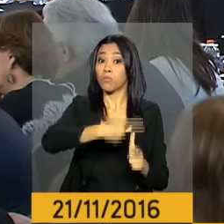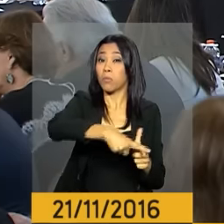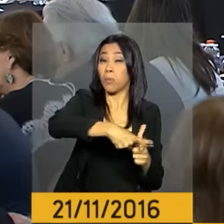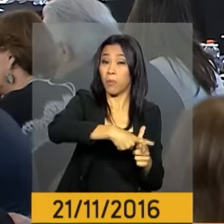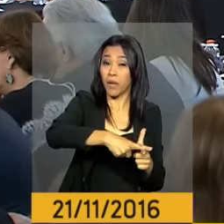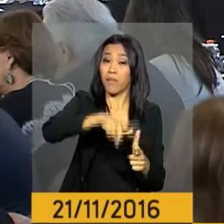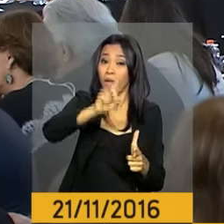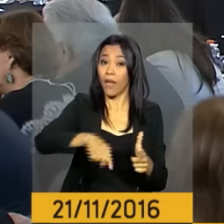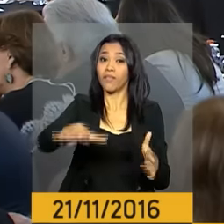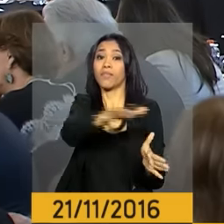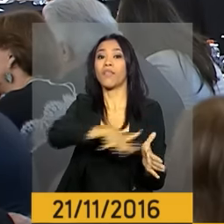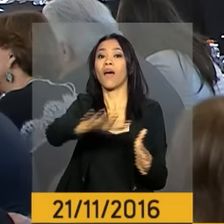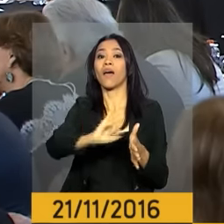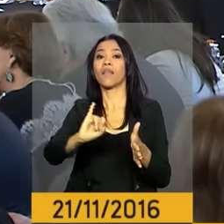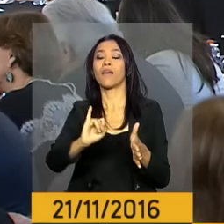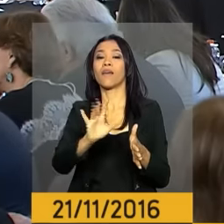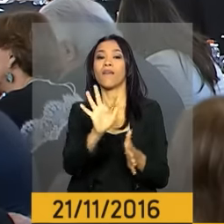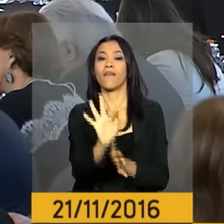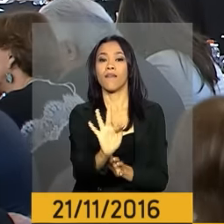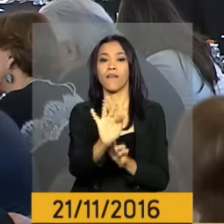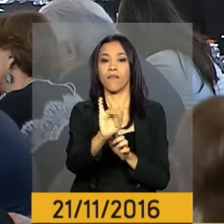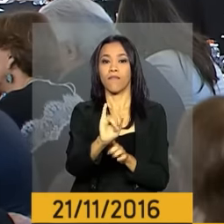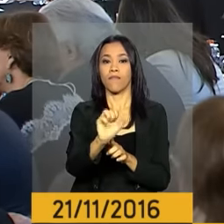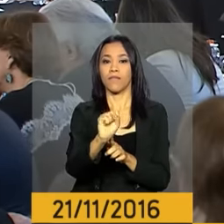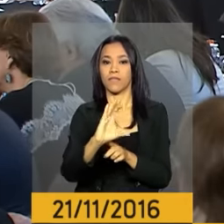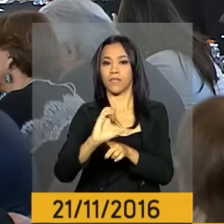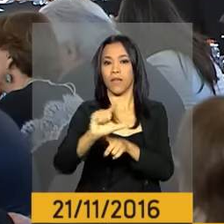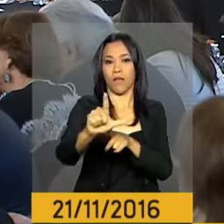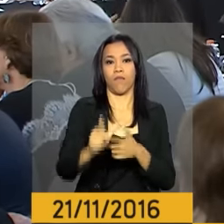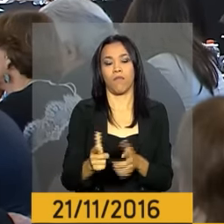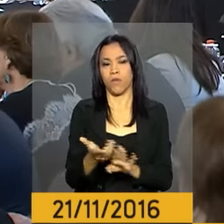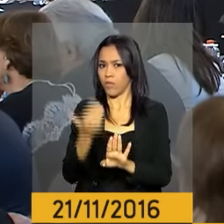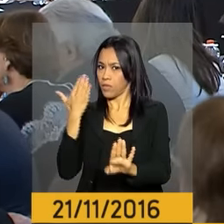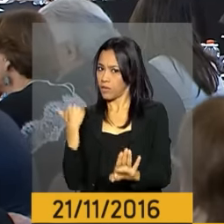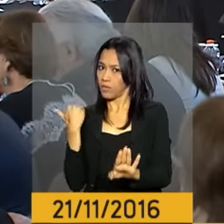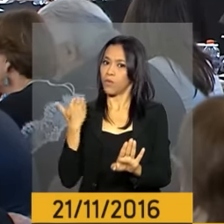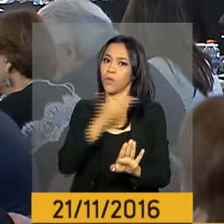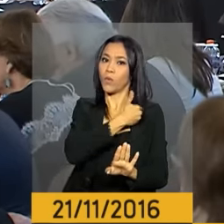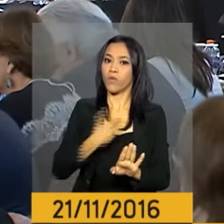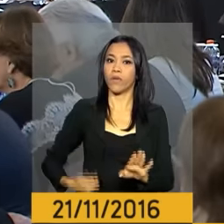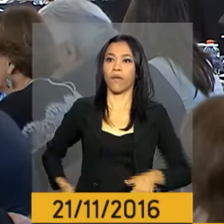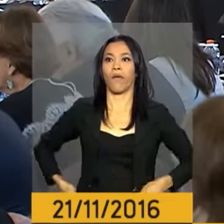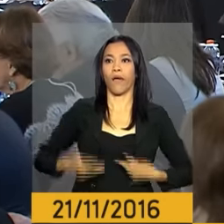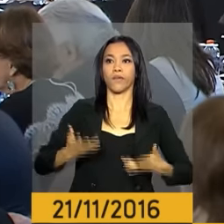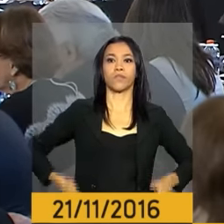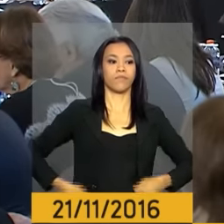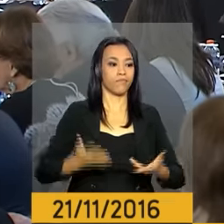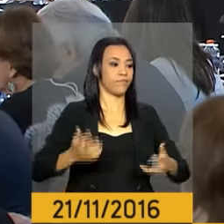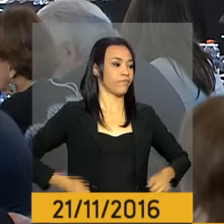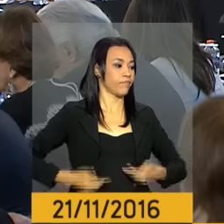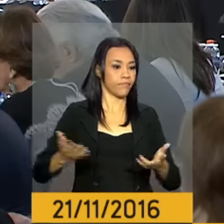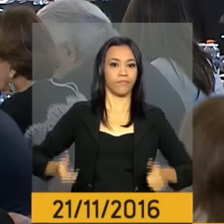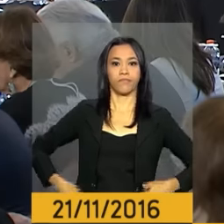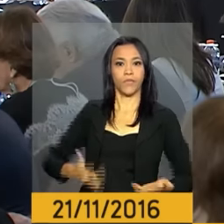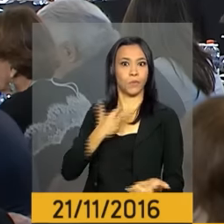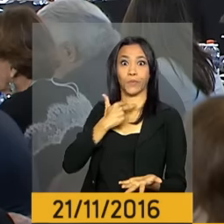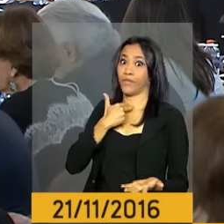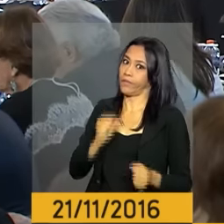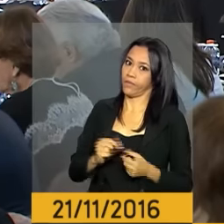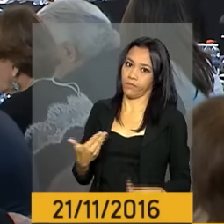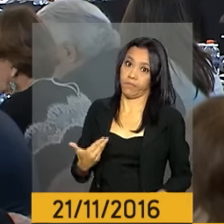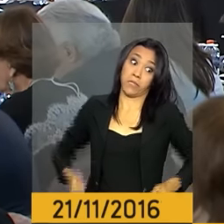fiscal. Por muito tempo, o governo gastou mais do que podia. Agora,